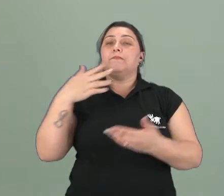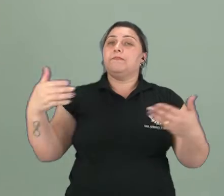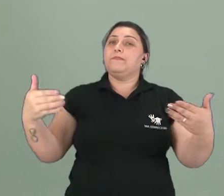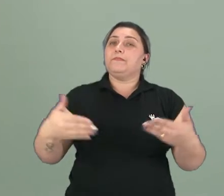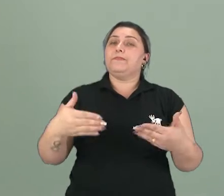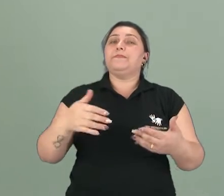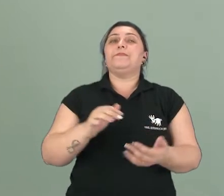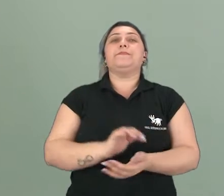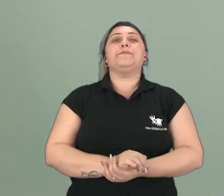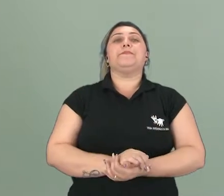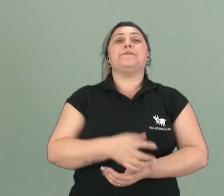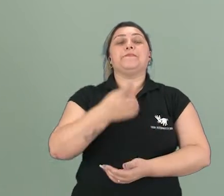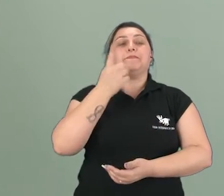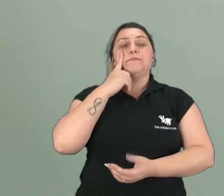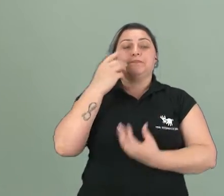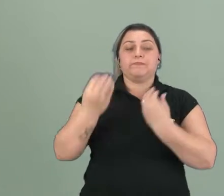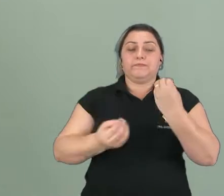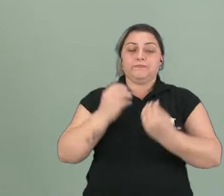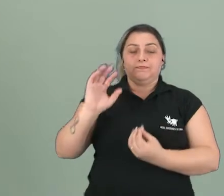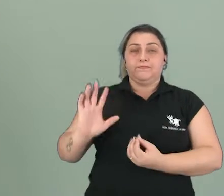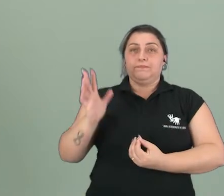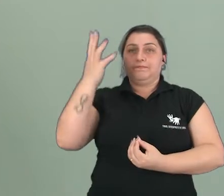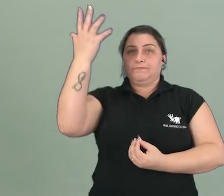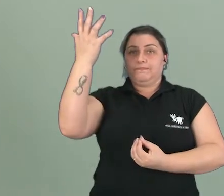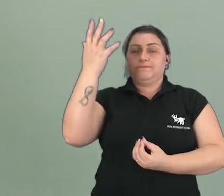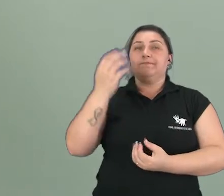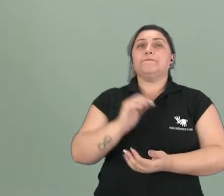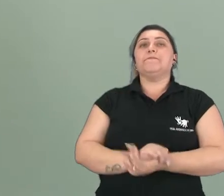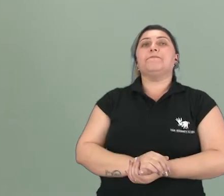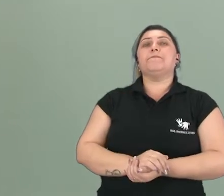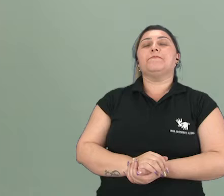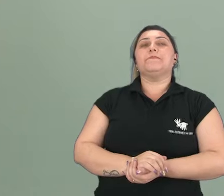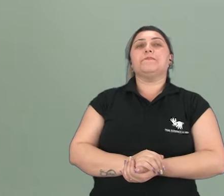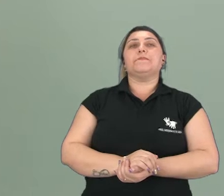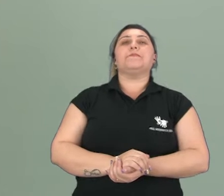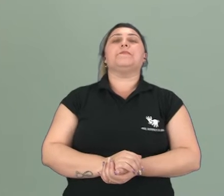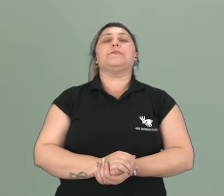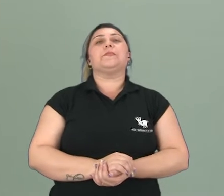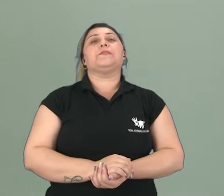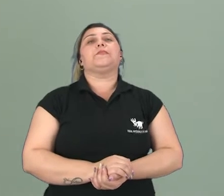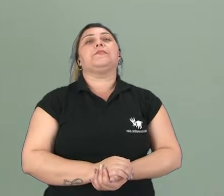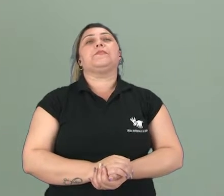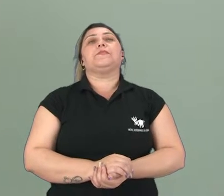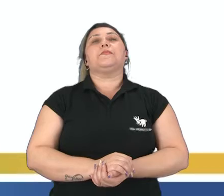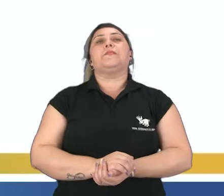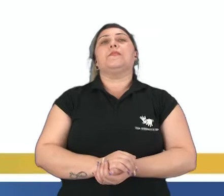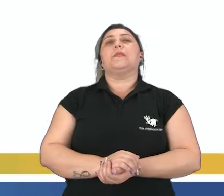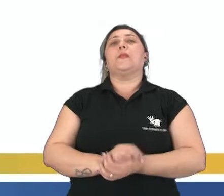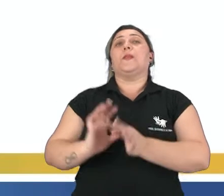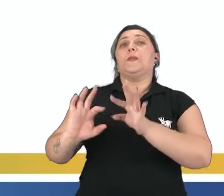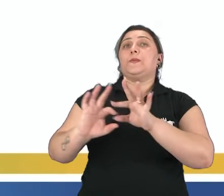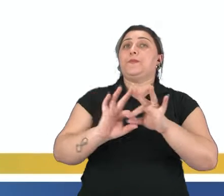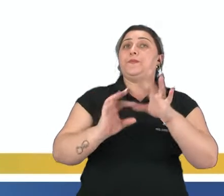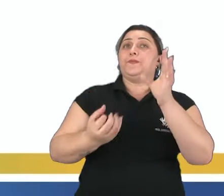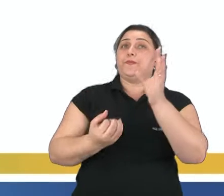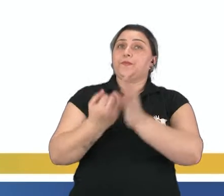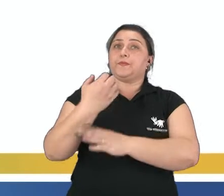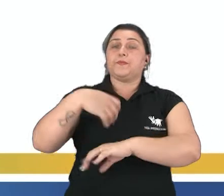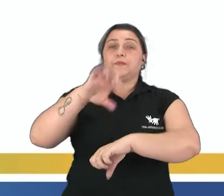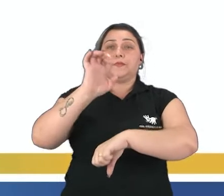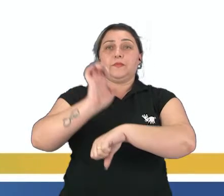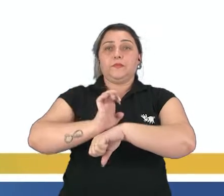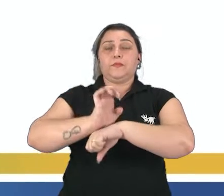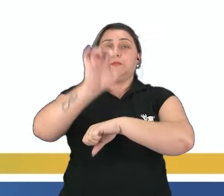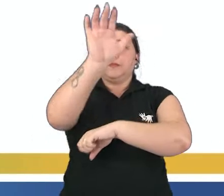atualmente. Então vamos lá ver como que aconteceu essa formação das monarquias europeias. Observem aí o contexto